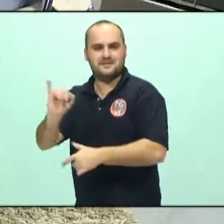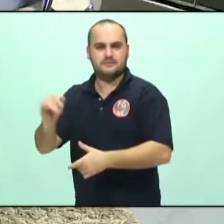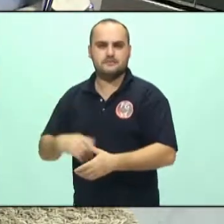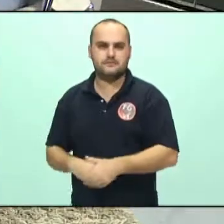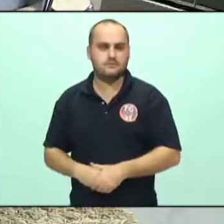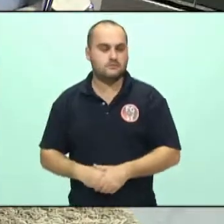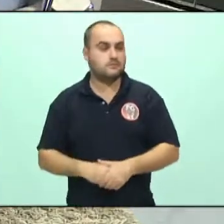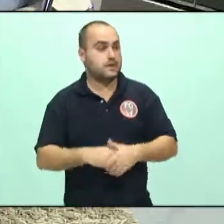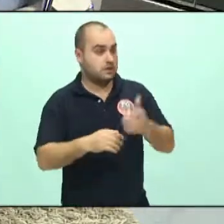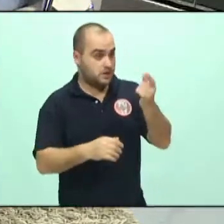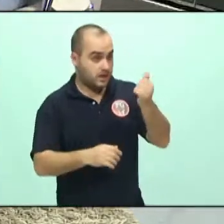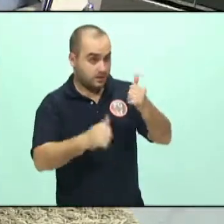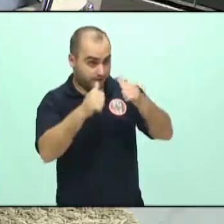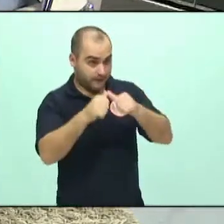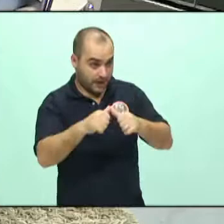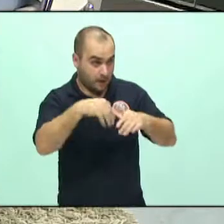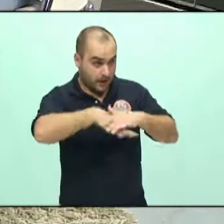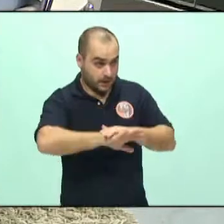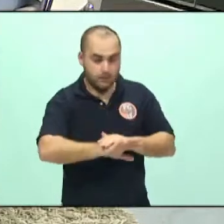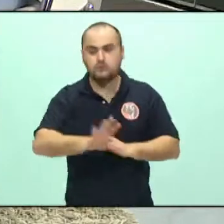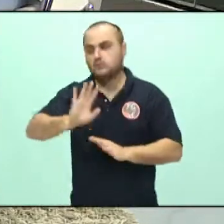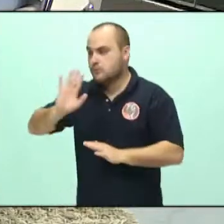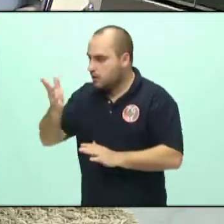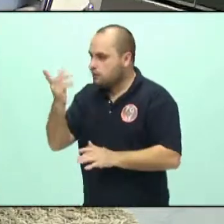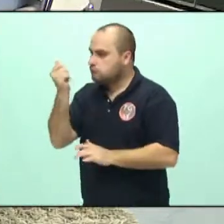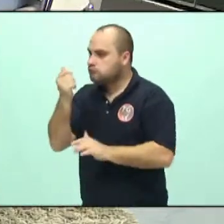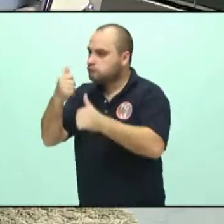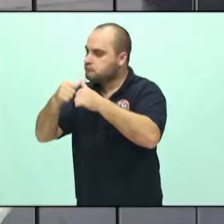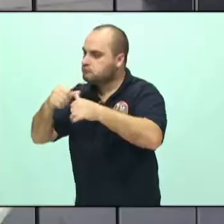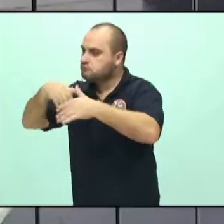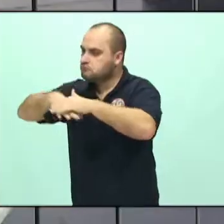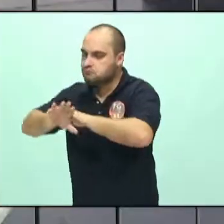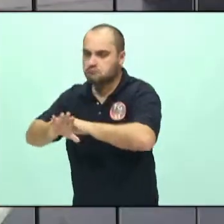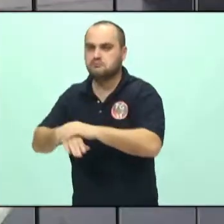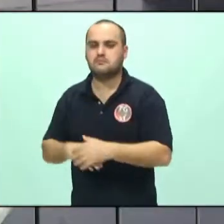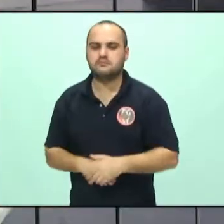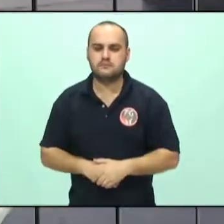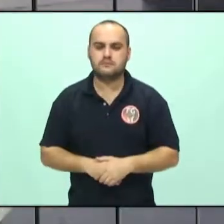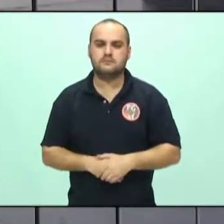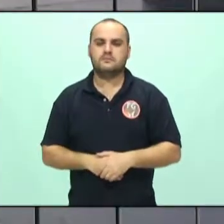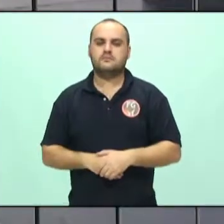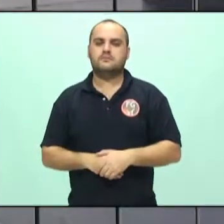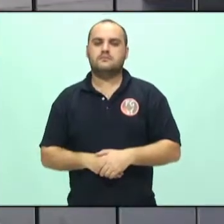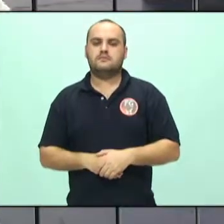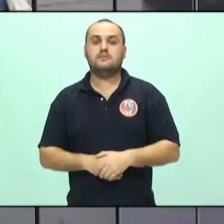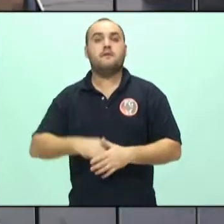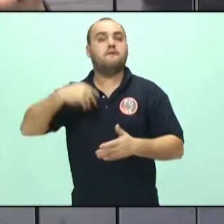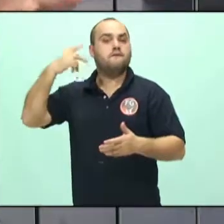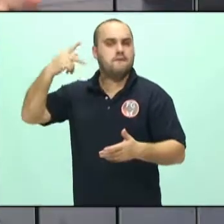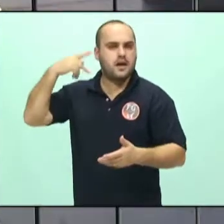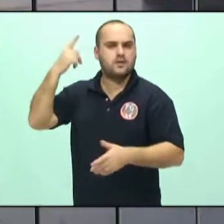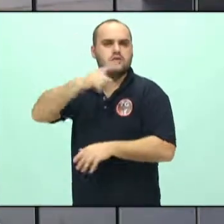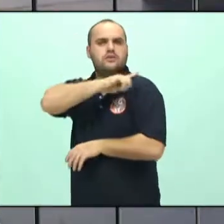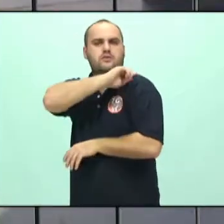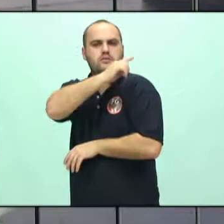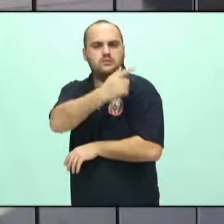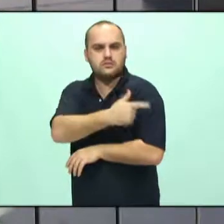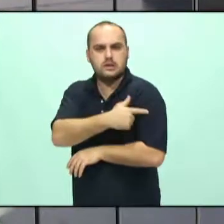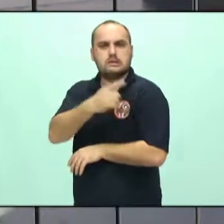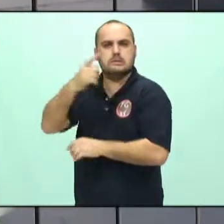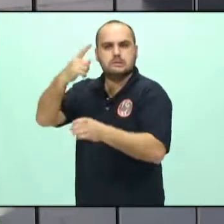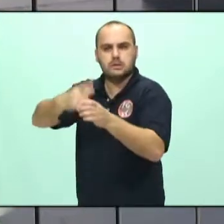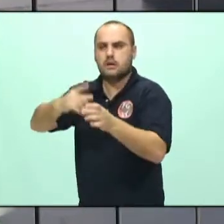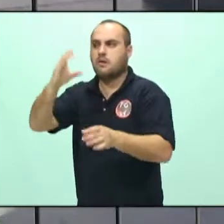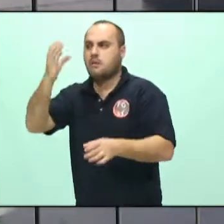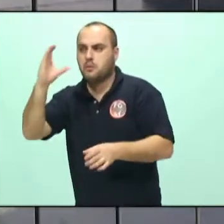fica carimbado, né? para isso. Recurso, Então né? Vai ter. Foi muito legal o movimento pró-EMOSC, as autoridades, vereadores da cidade de Camboriú que